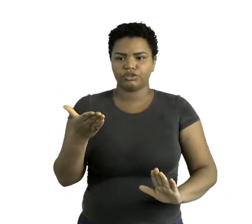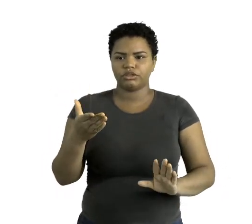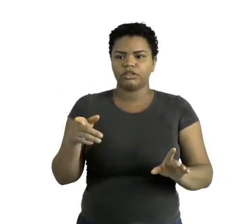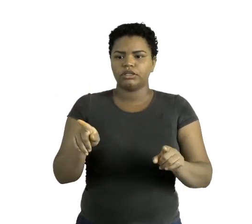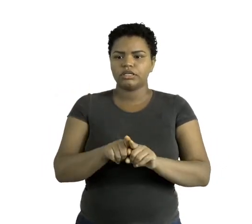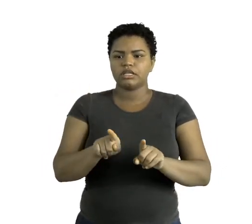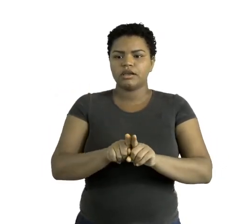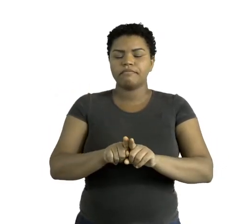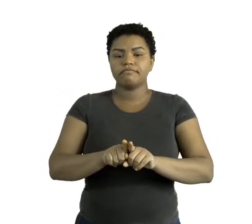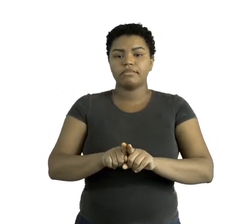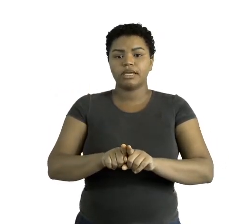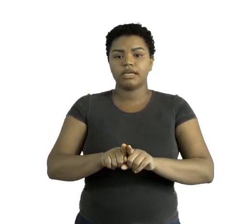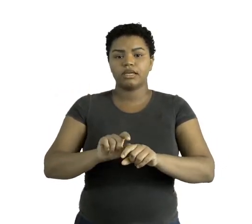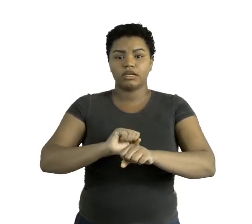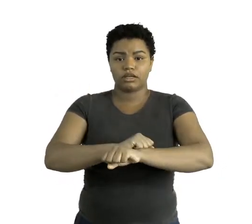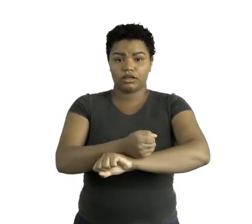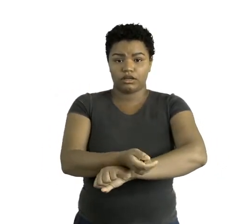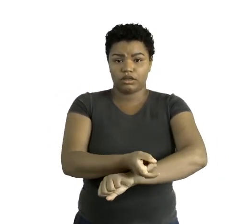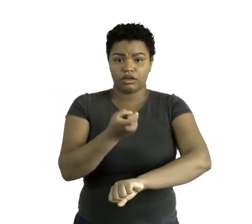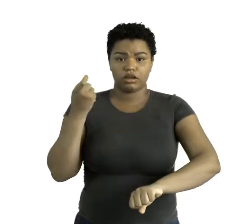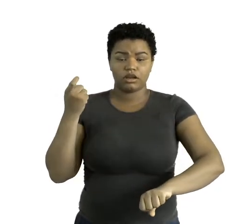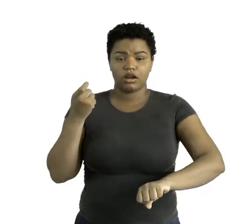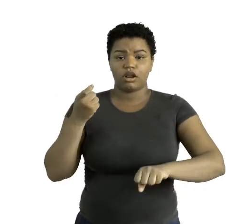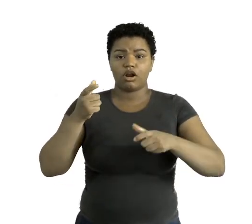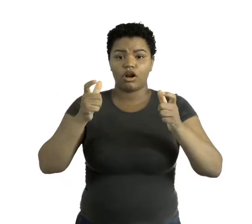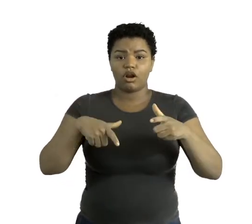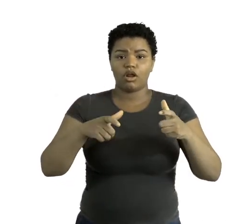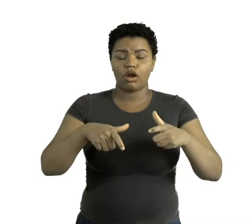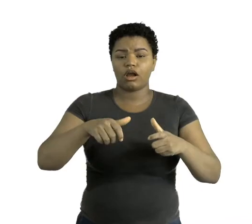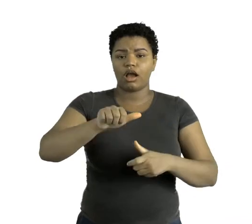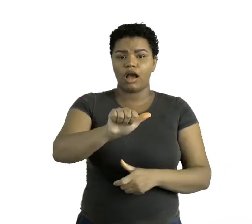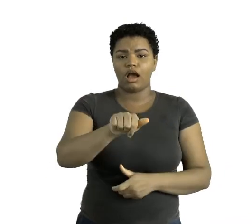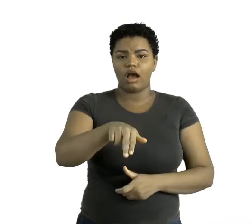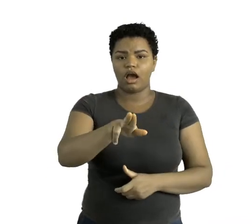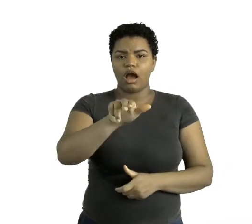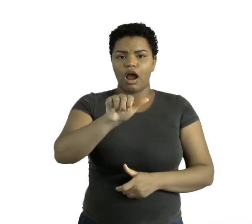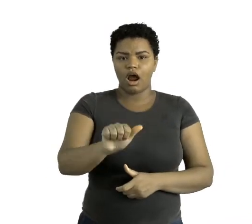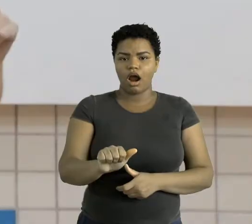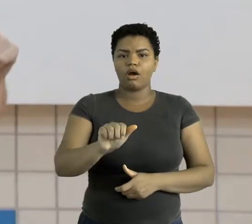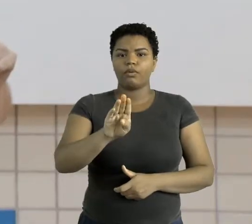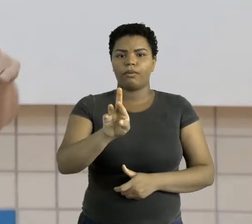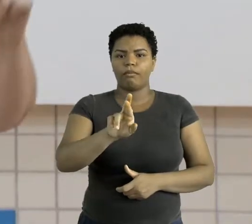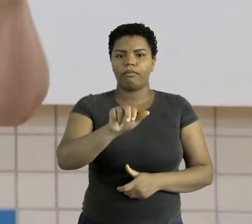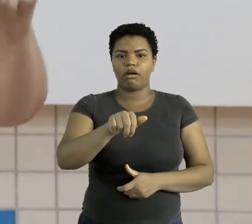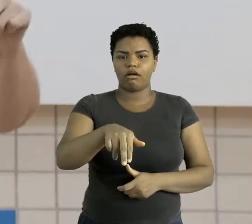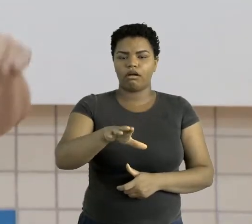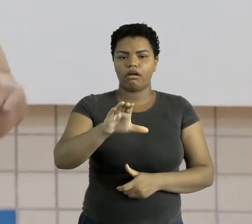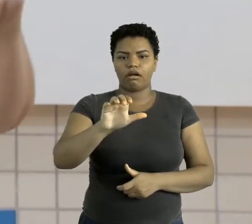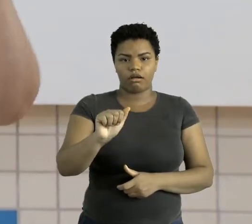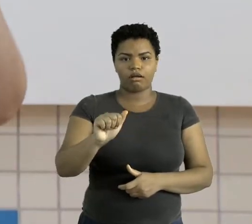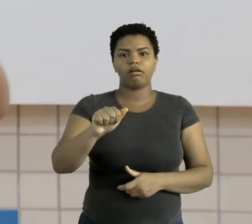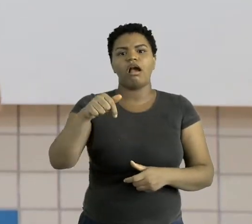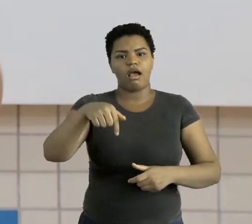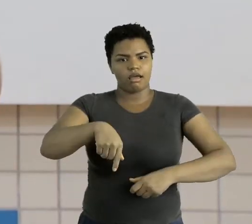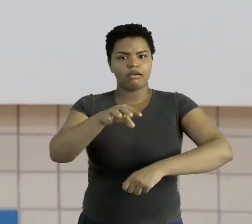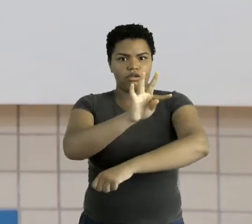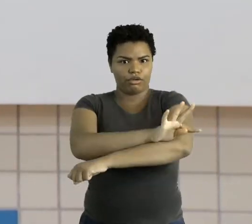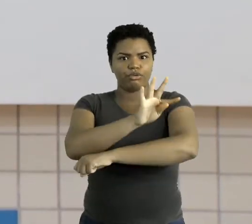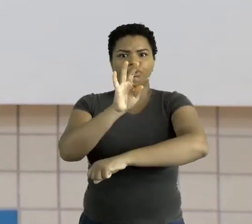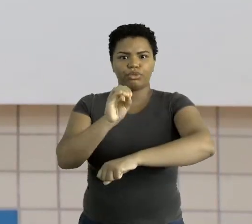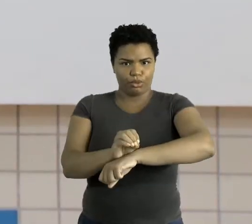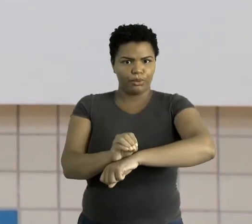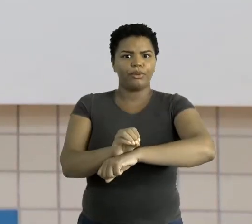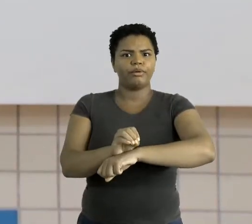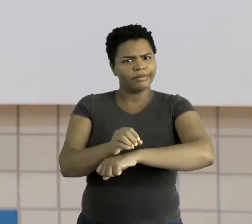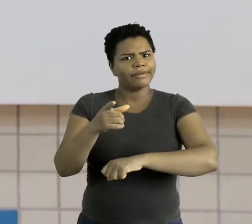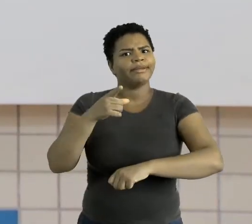na comunidade de Água Branca e Matões, aqui no estado do Tocantins. Sim, gente, nós temos